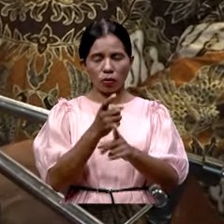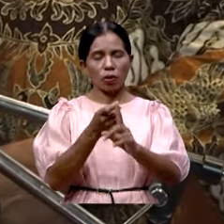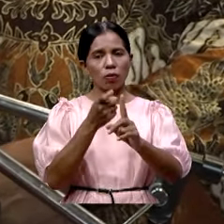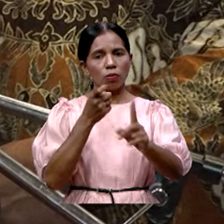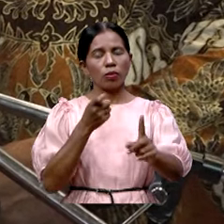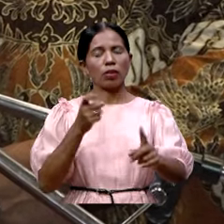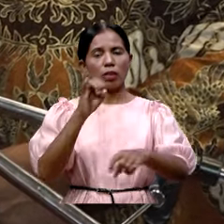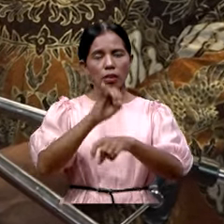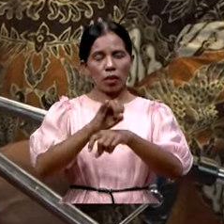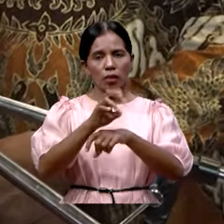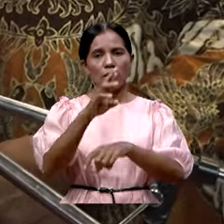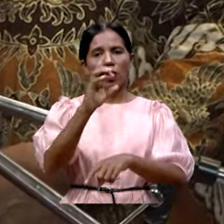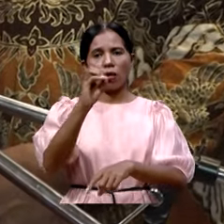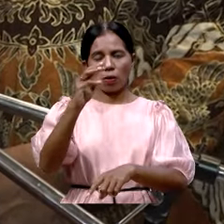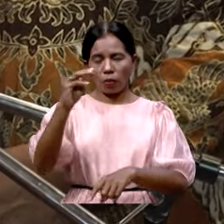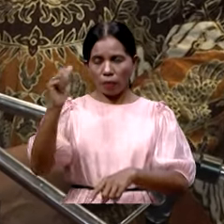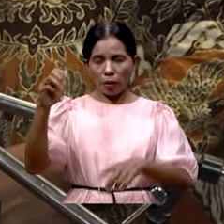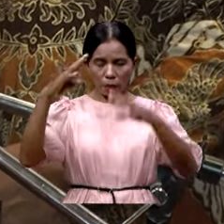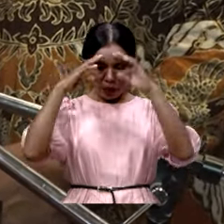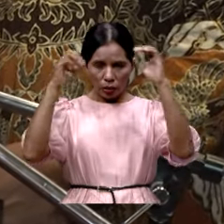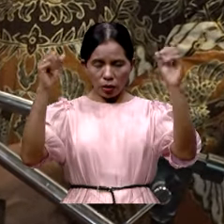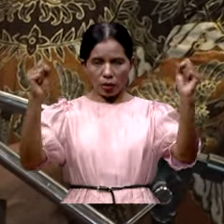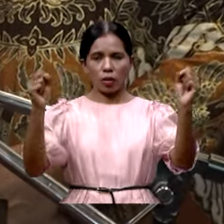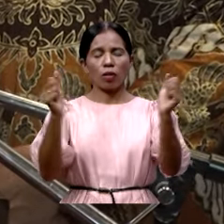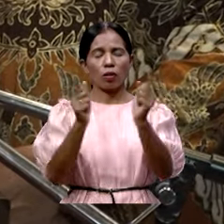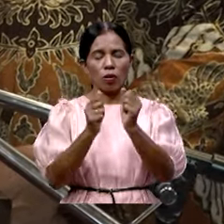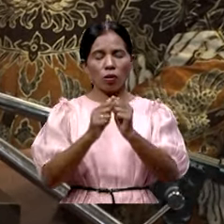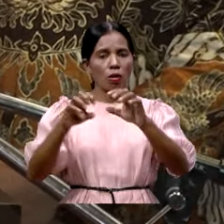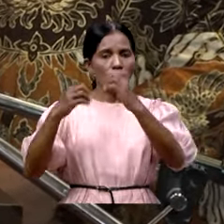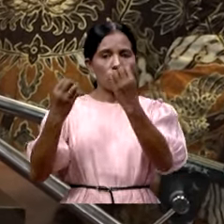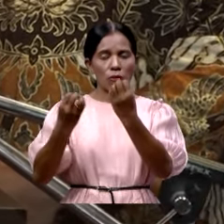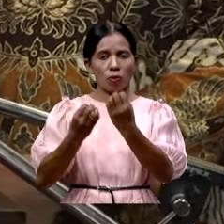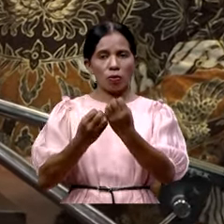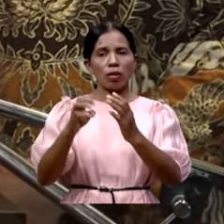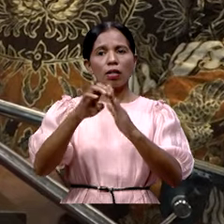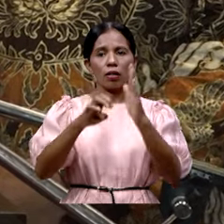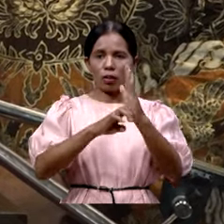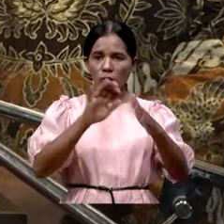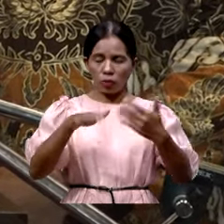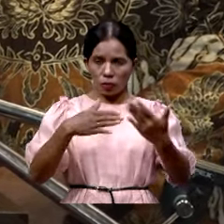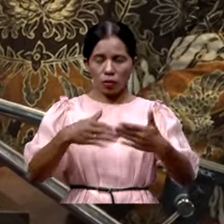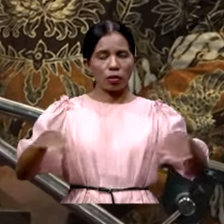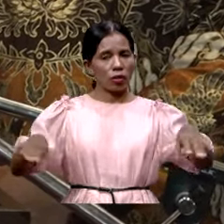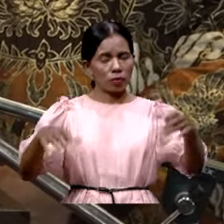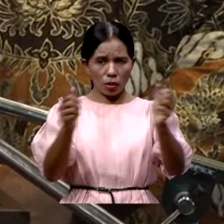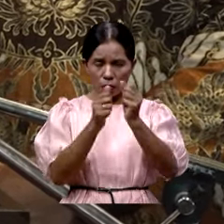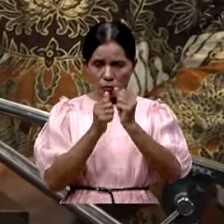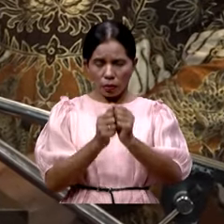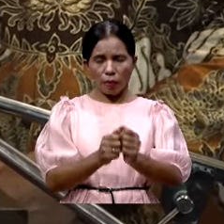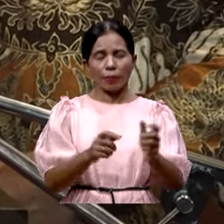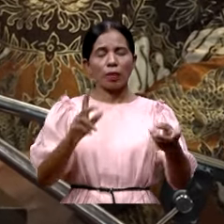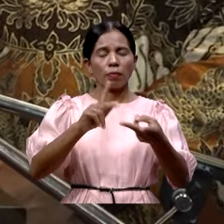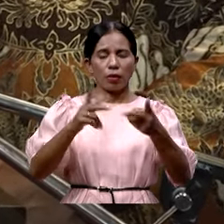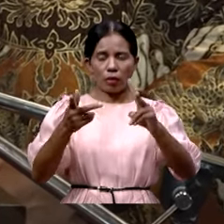Roma. Presidente da República, o órgão Soberania Ciro Rototo, Serviço Ramutux, Sintonia, Parceria